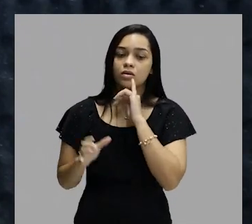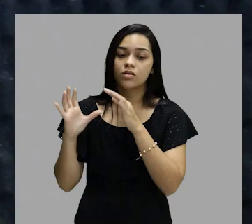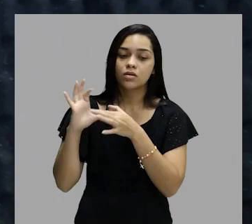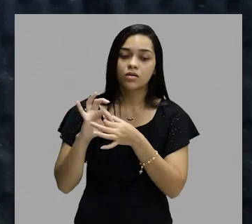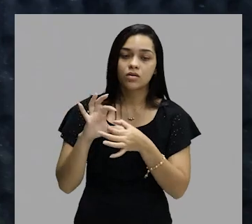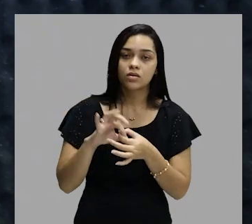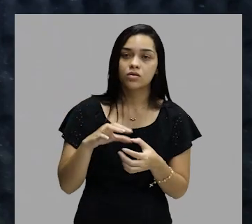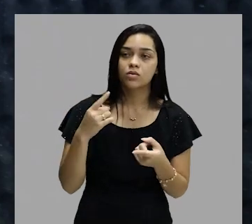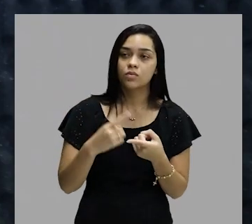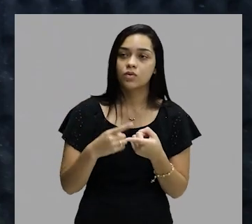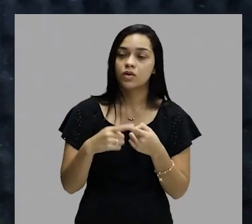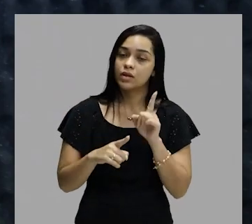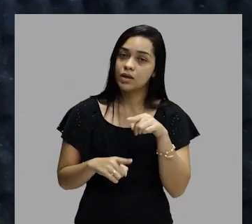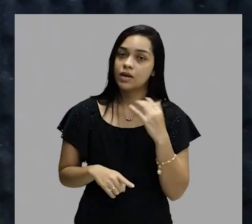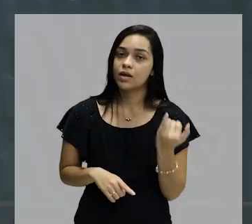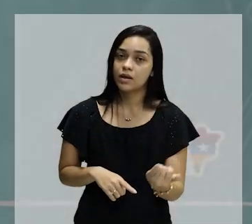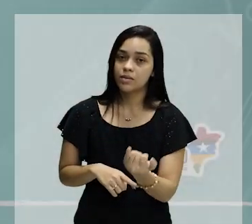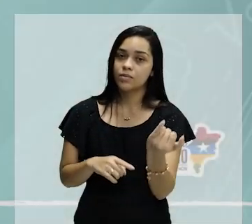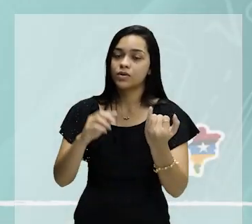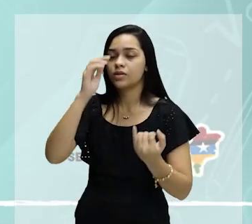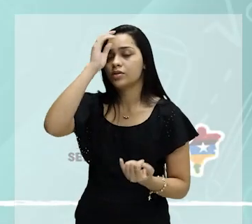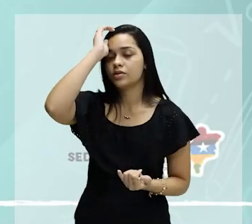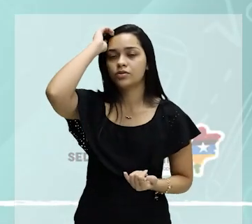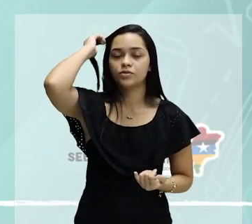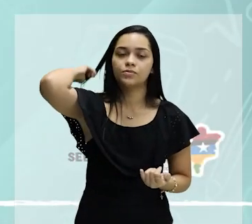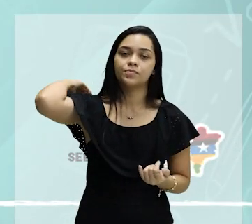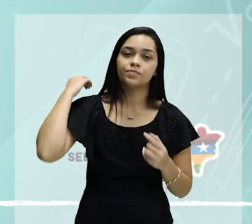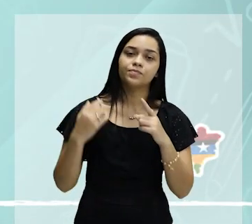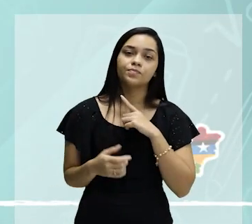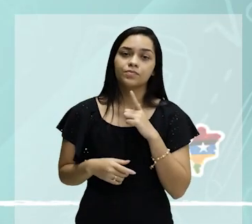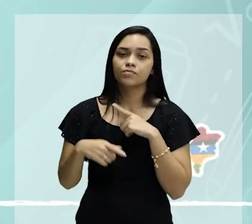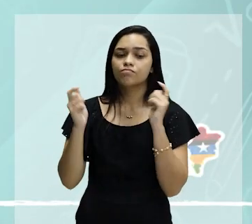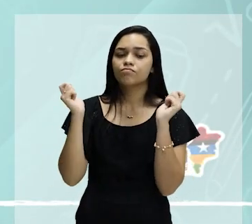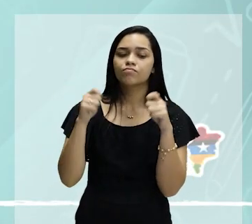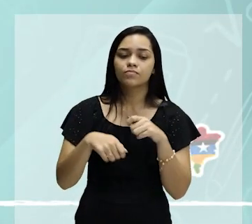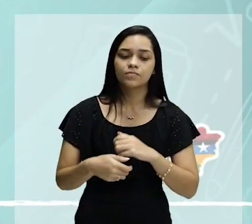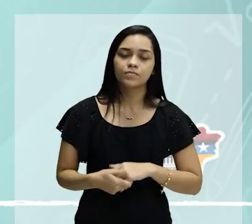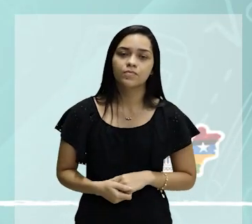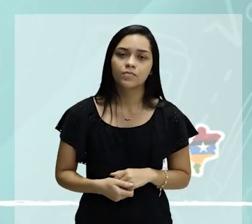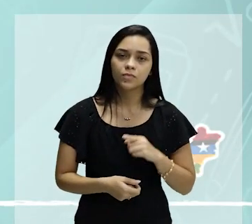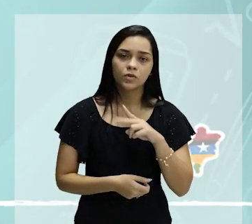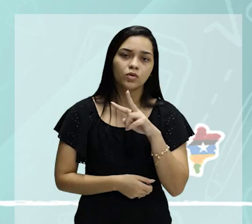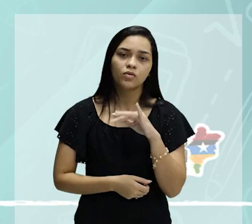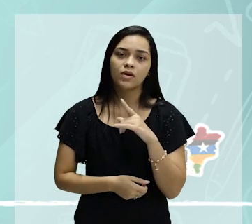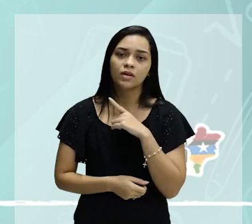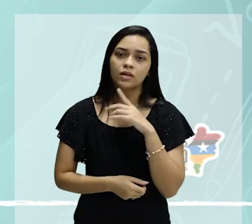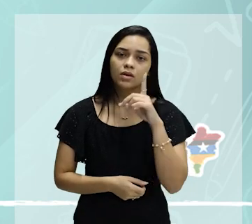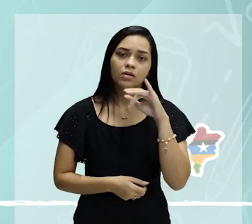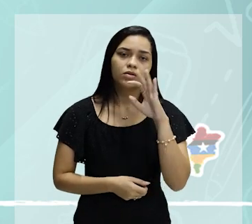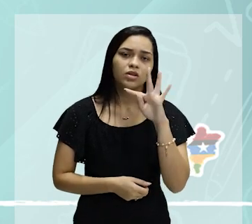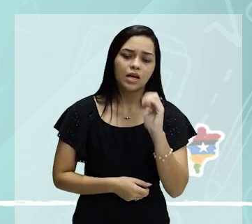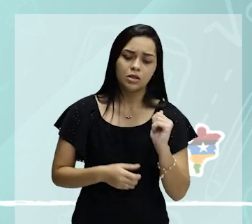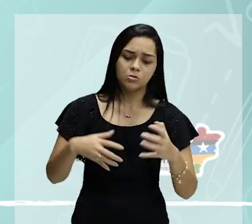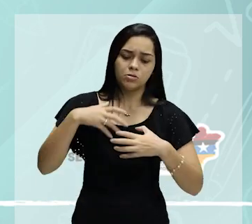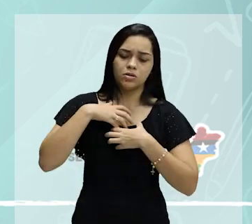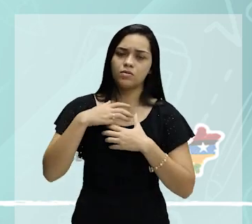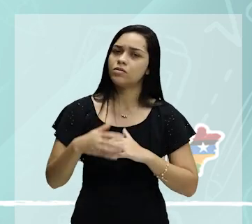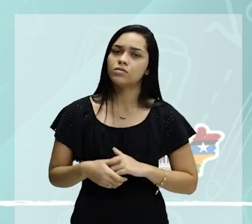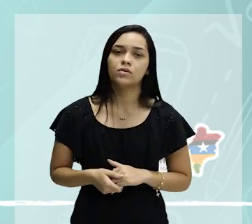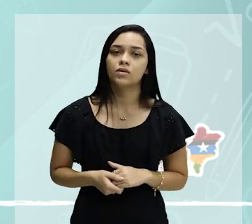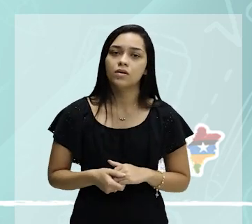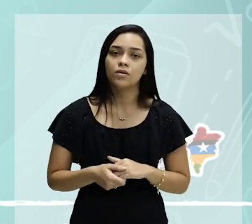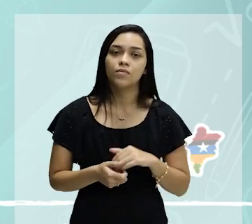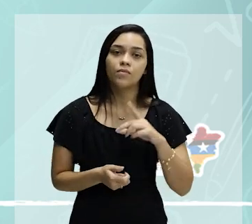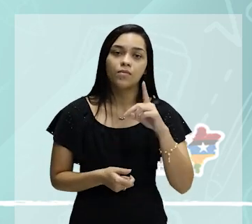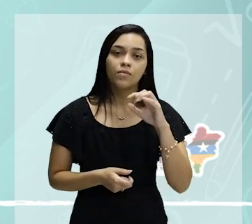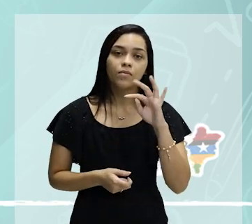ó, e por que o contexto é importante. A sensible diet. Você não vai falar uma dieta sensível, você vai falar uma